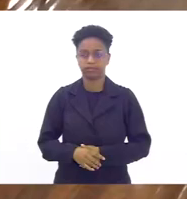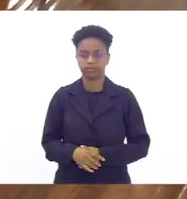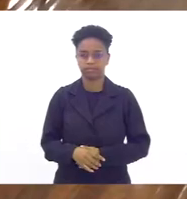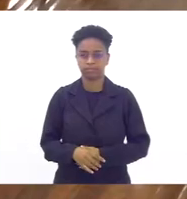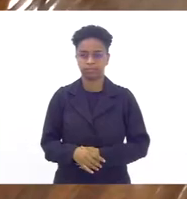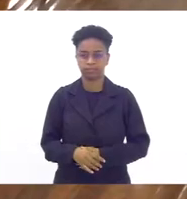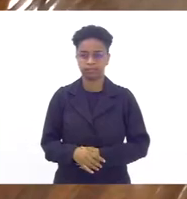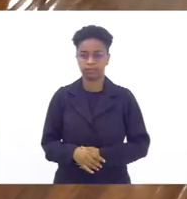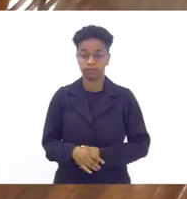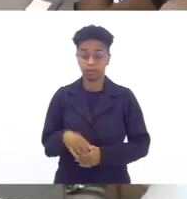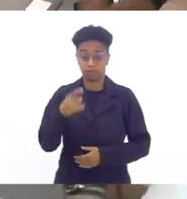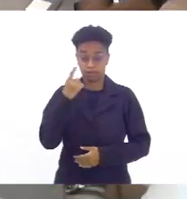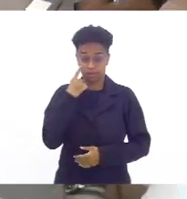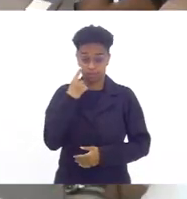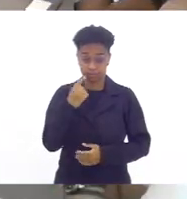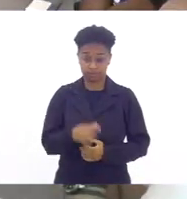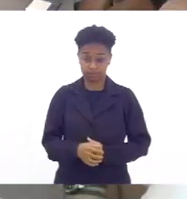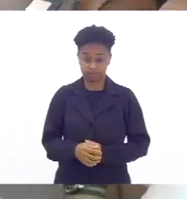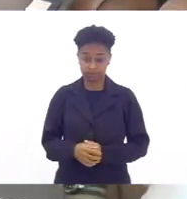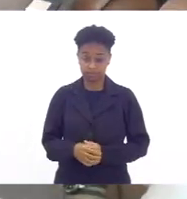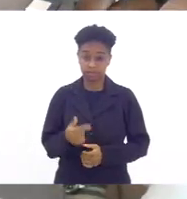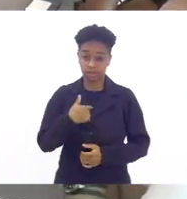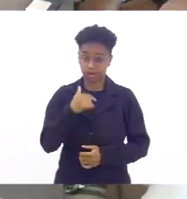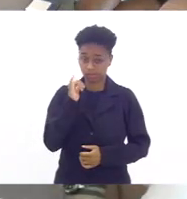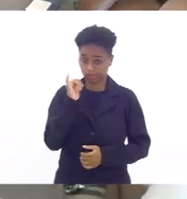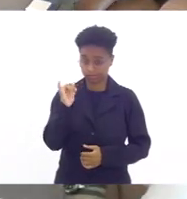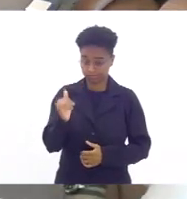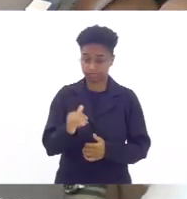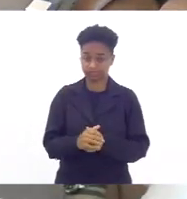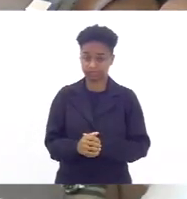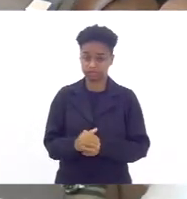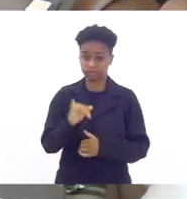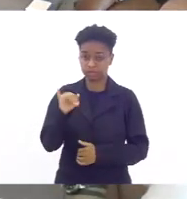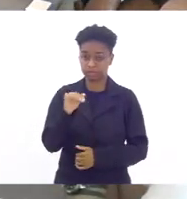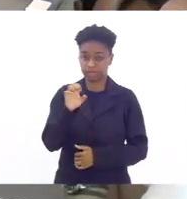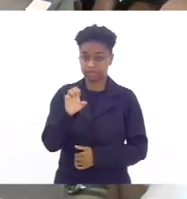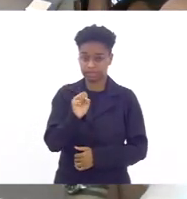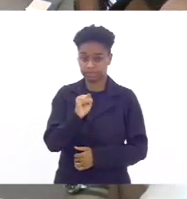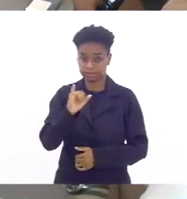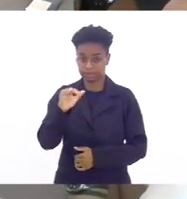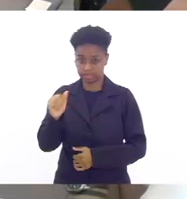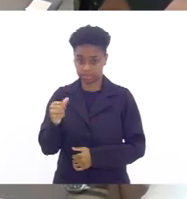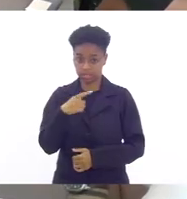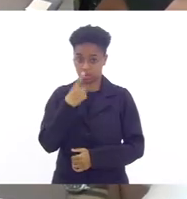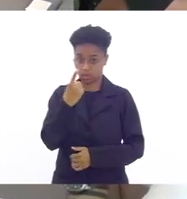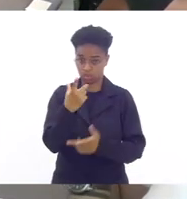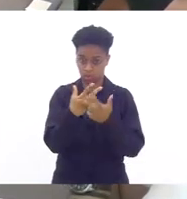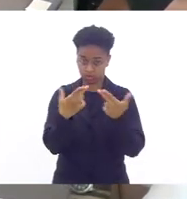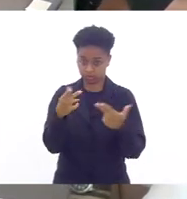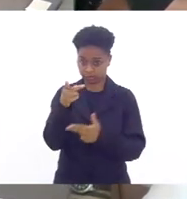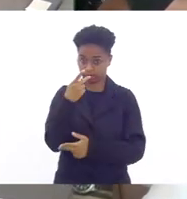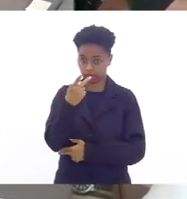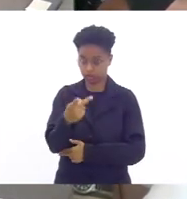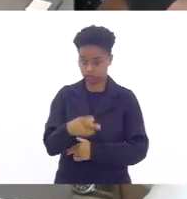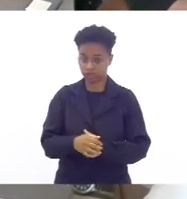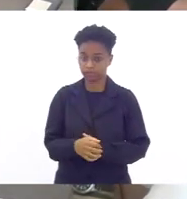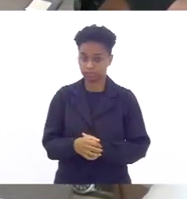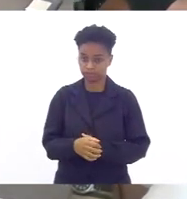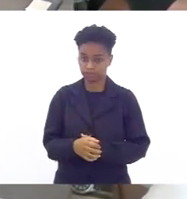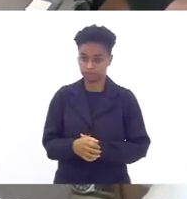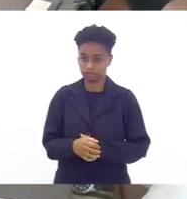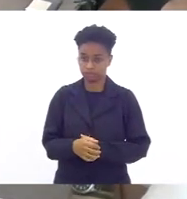olha deixa eu te dizer Jéssica em relação a um dos pontos que você falou do